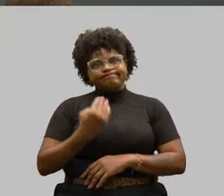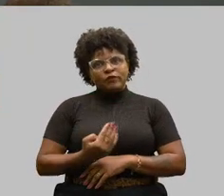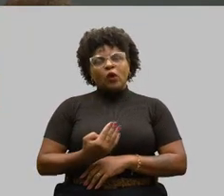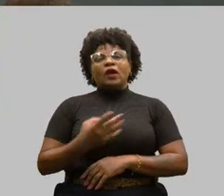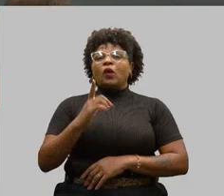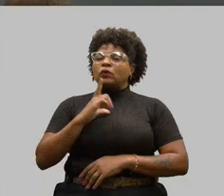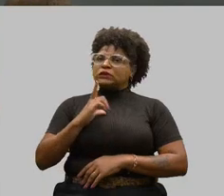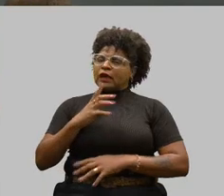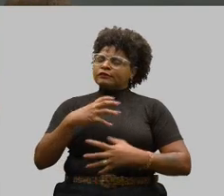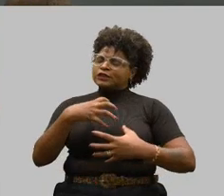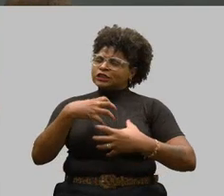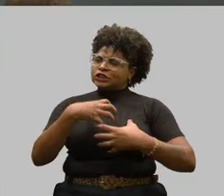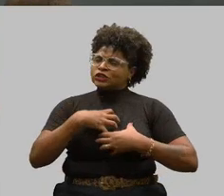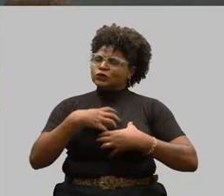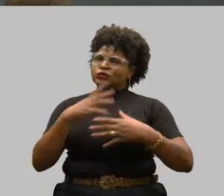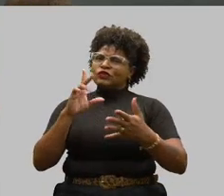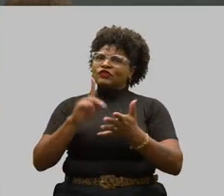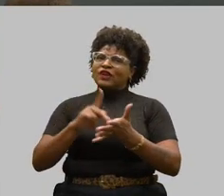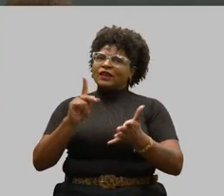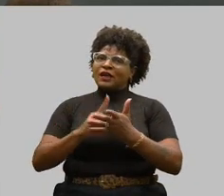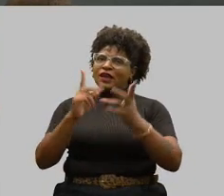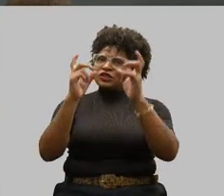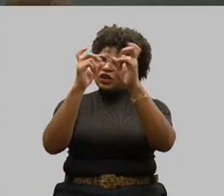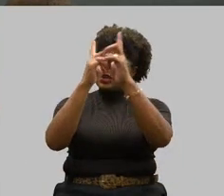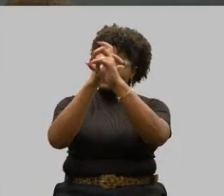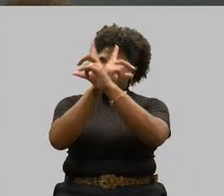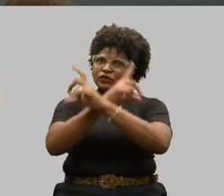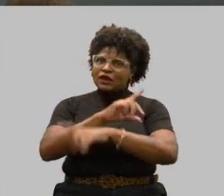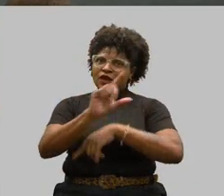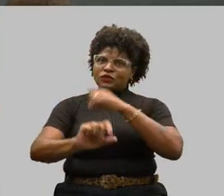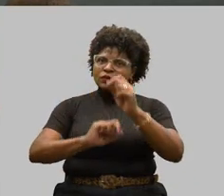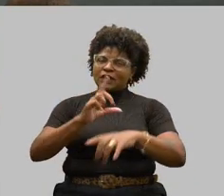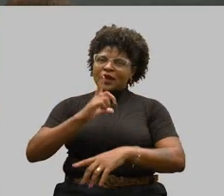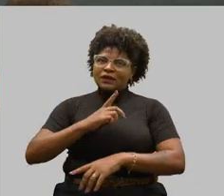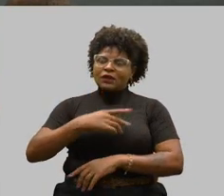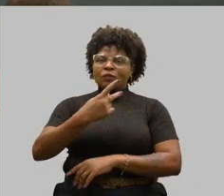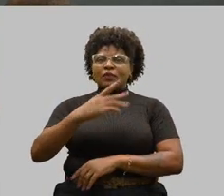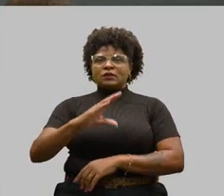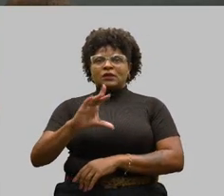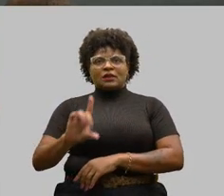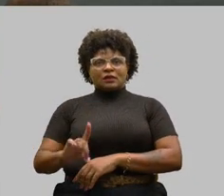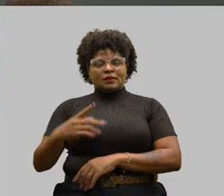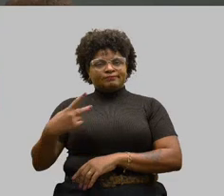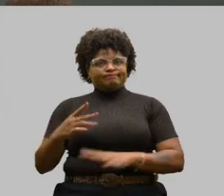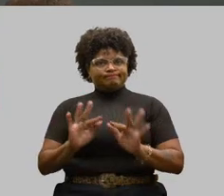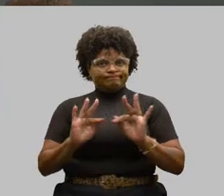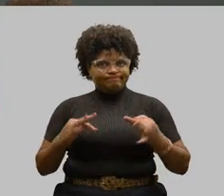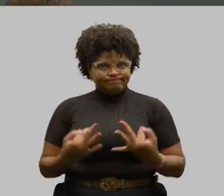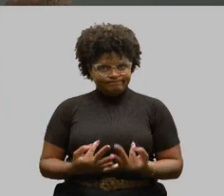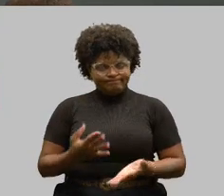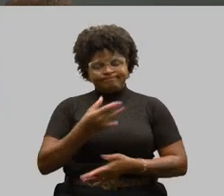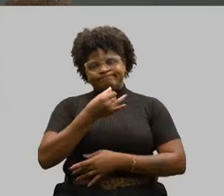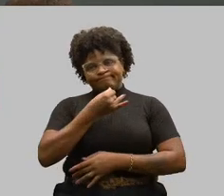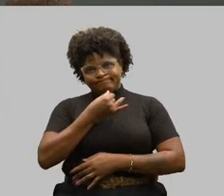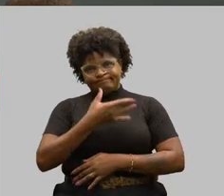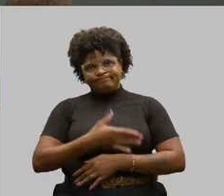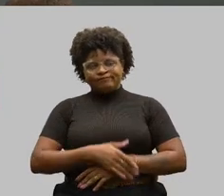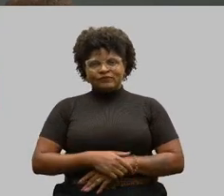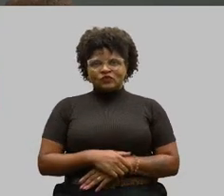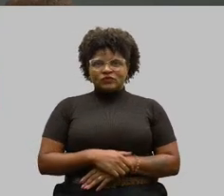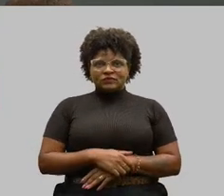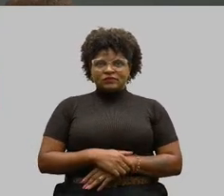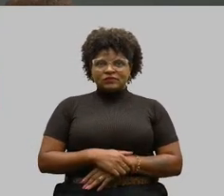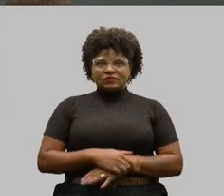e sobre conviver muito bem com a pessoa com deficiência em casa eles mesmo meus sentimento S passa a palavra